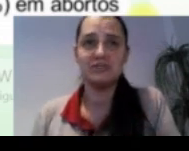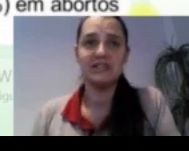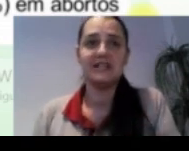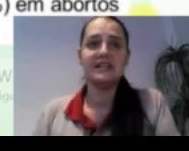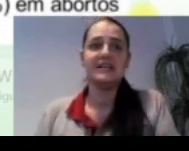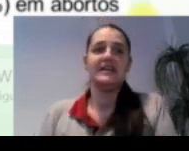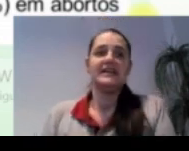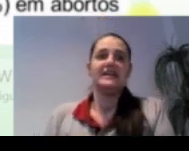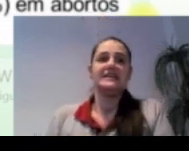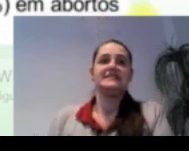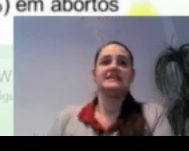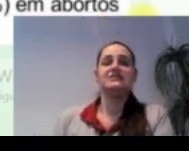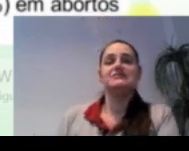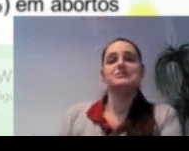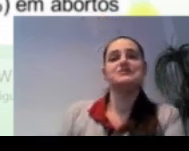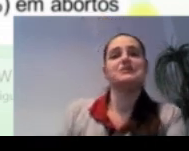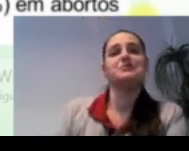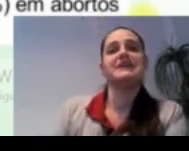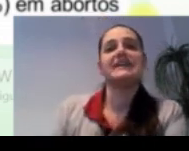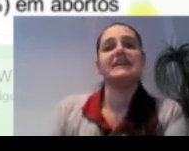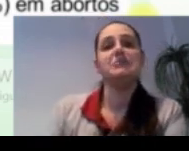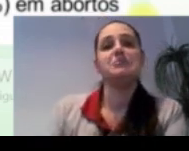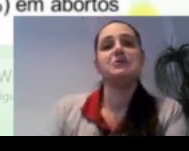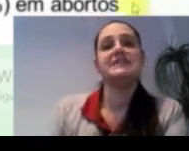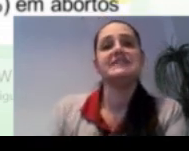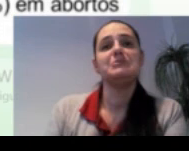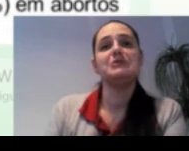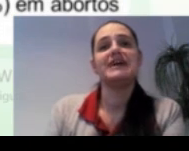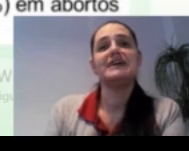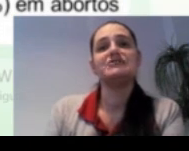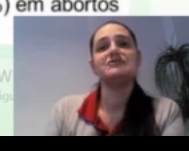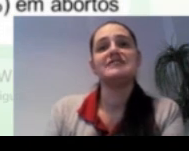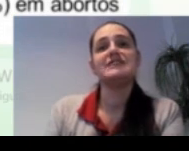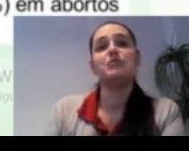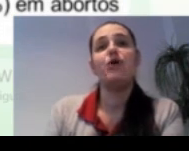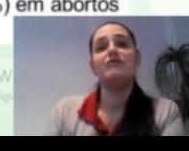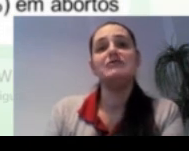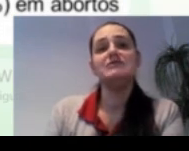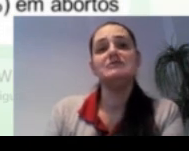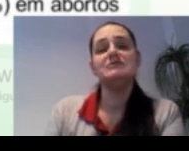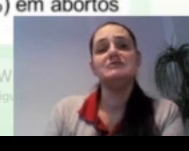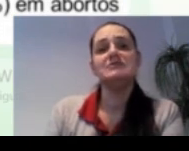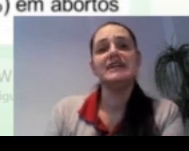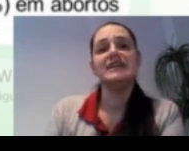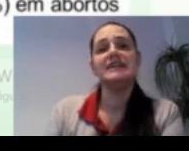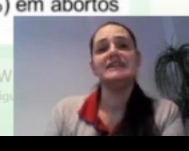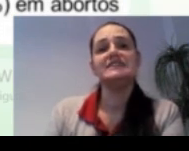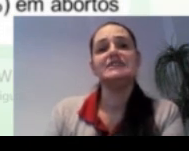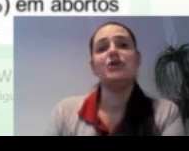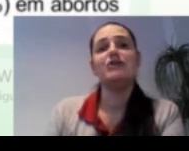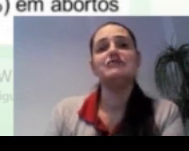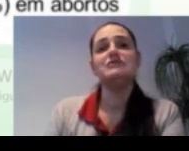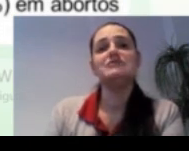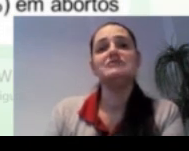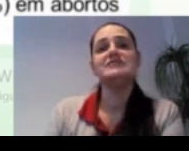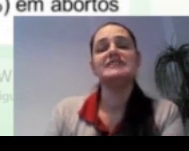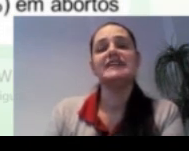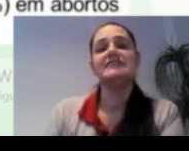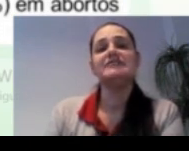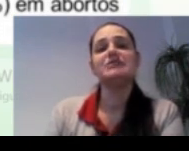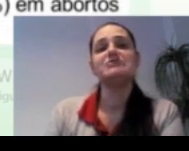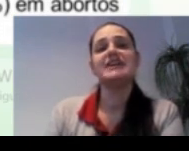cromossomos. Então, vamos ver por aqui, por exemplo, é o caso de você ter um óvulo, né? E esse